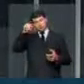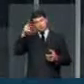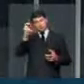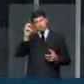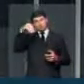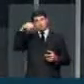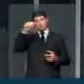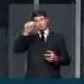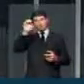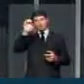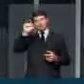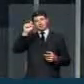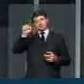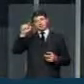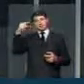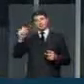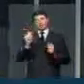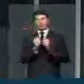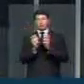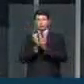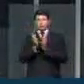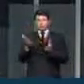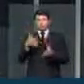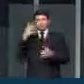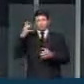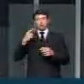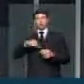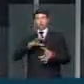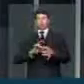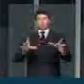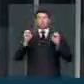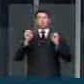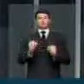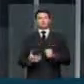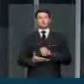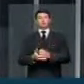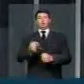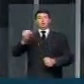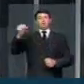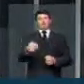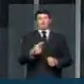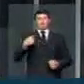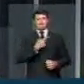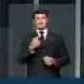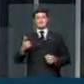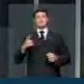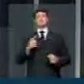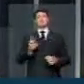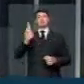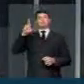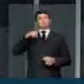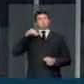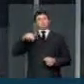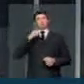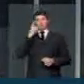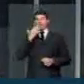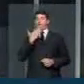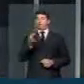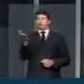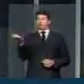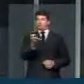Grajaú junto com todo seu grupo político quero dizer que nós estamos à disposição e vamos colocar posso mandar à disposição de